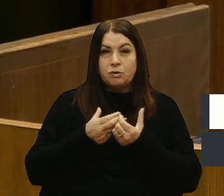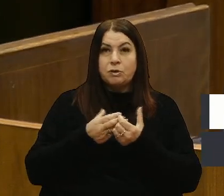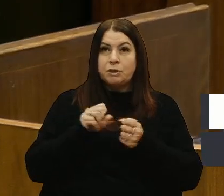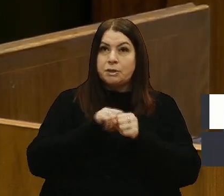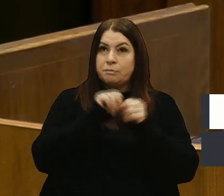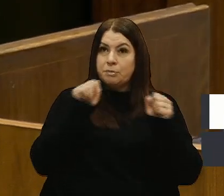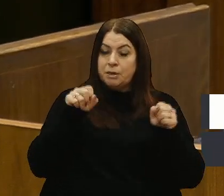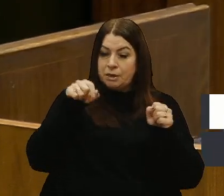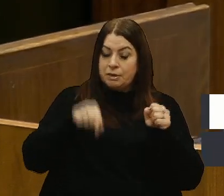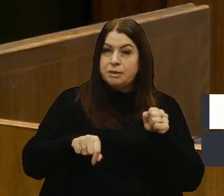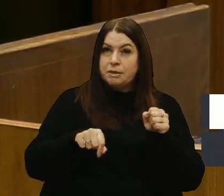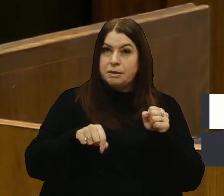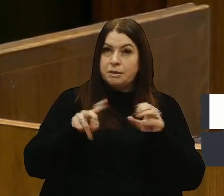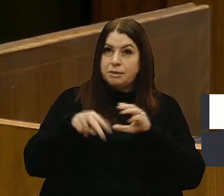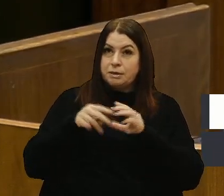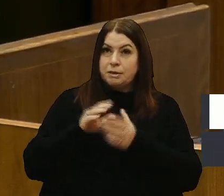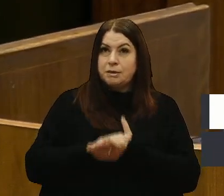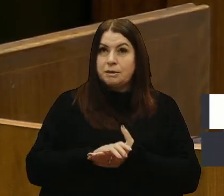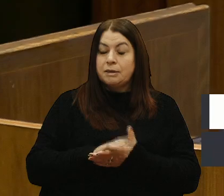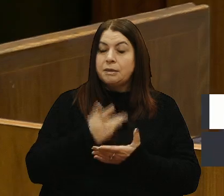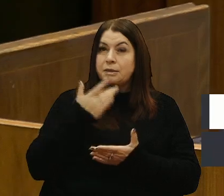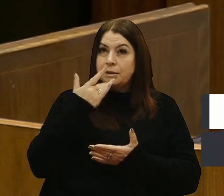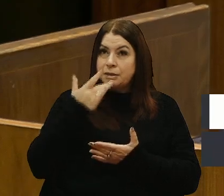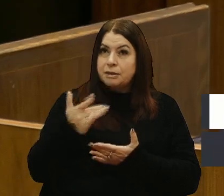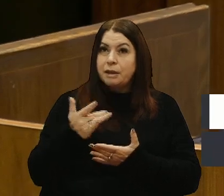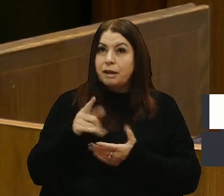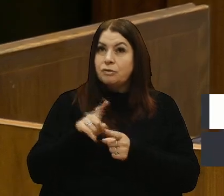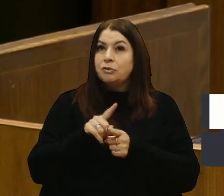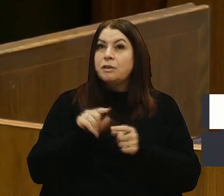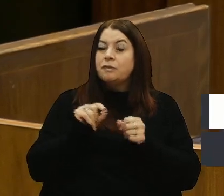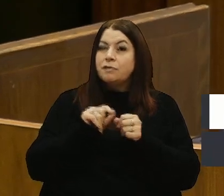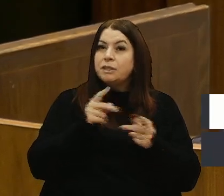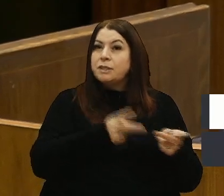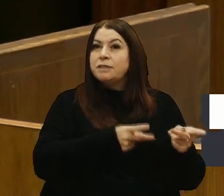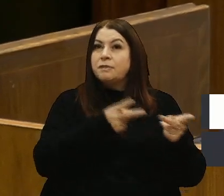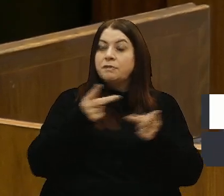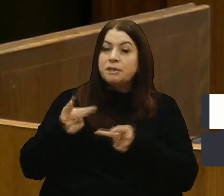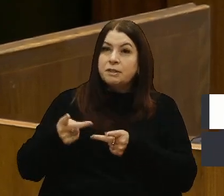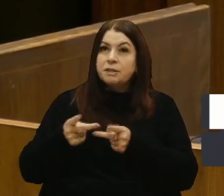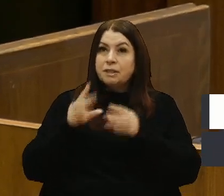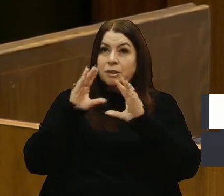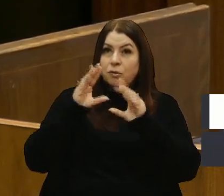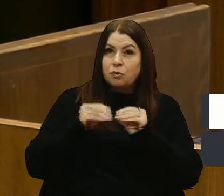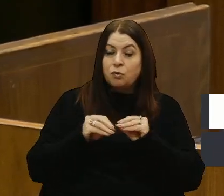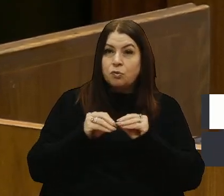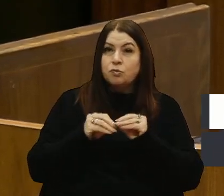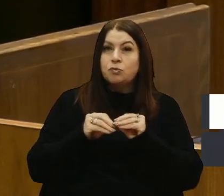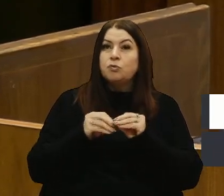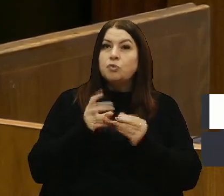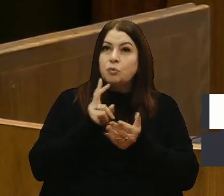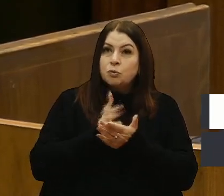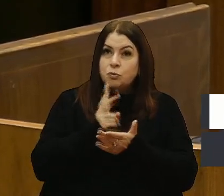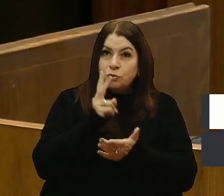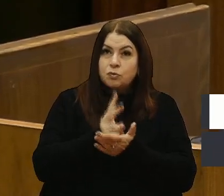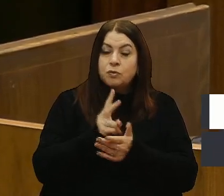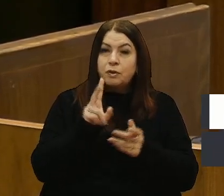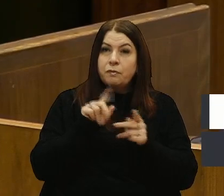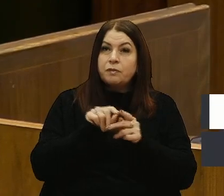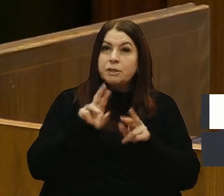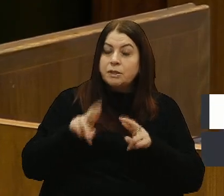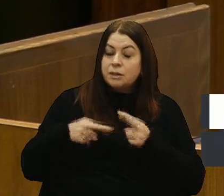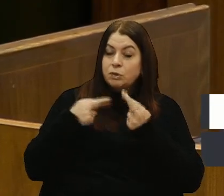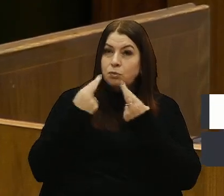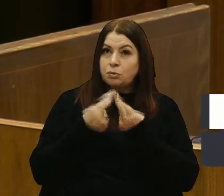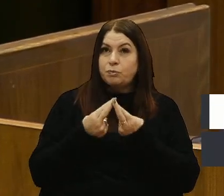eu estou aqui pela Câmara. De tarde, a gente está fazendo visita. E à noite, a gente continua fazendo